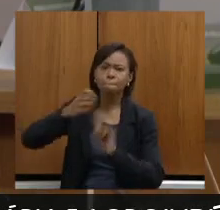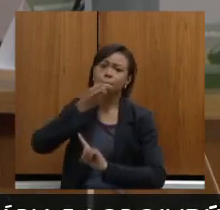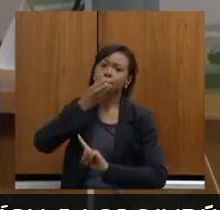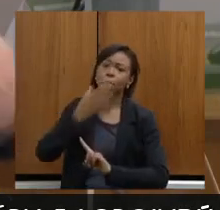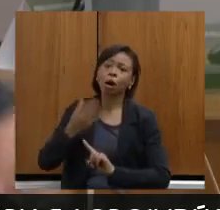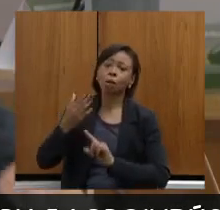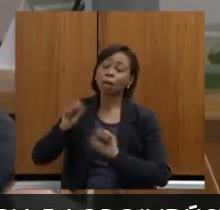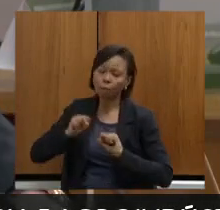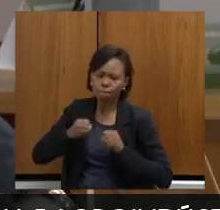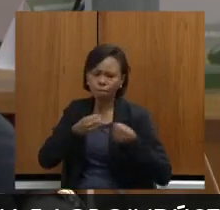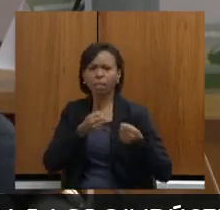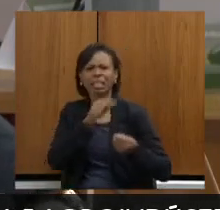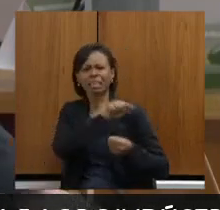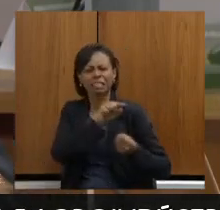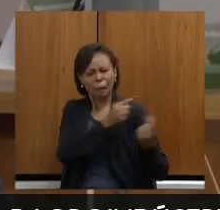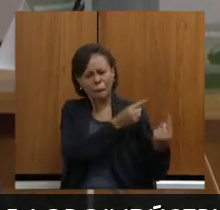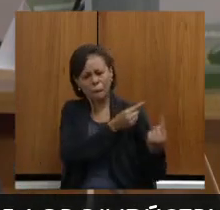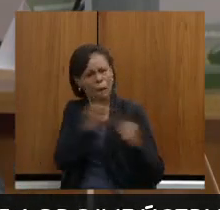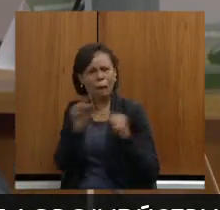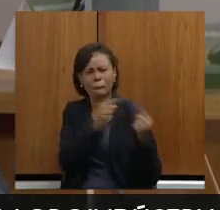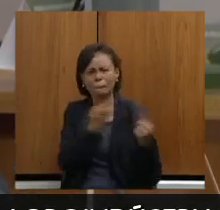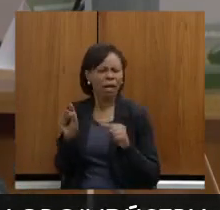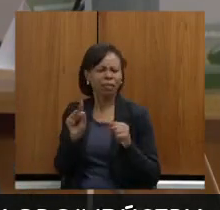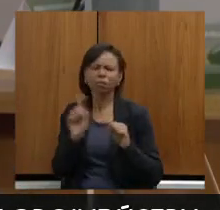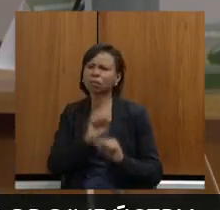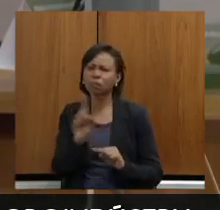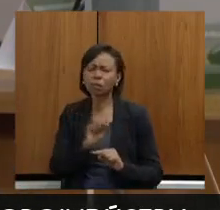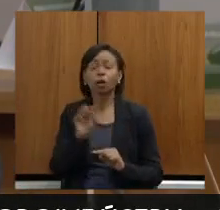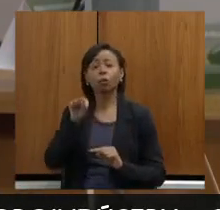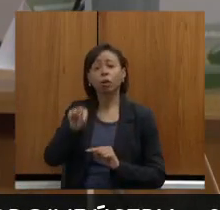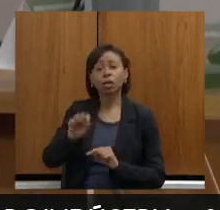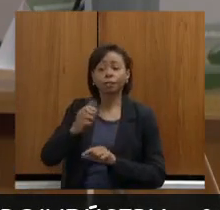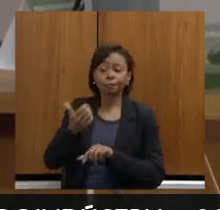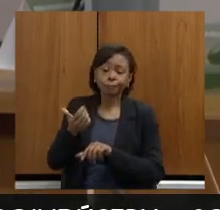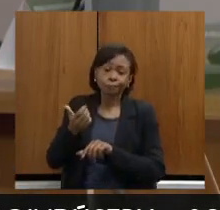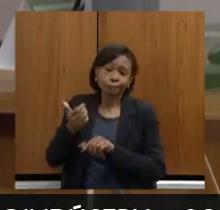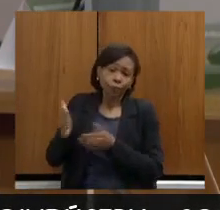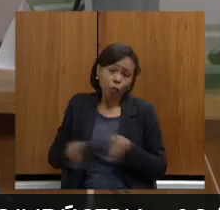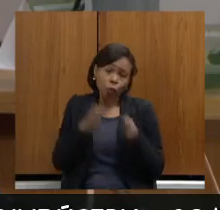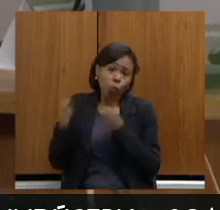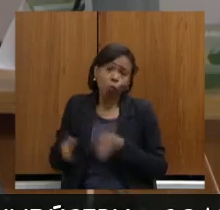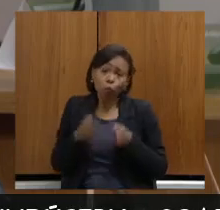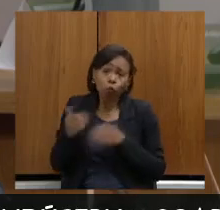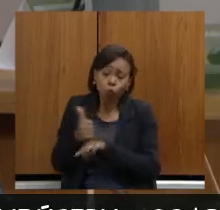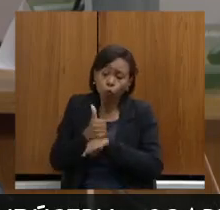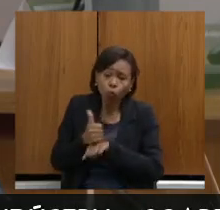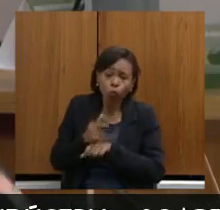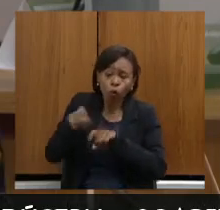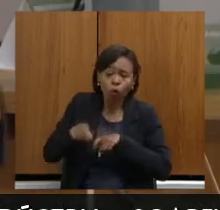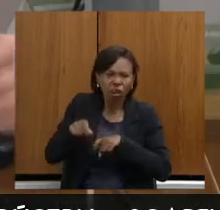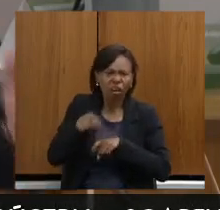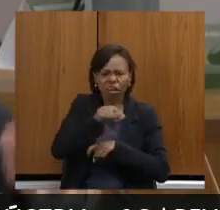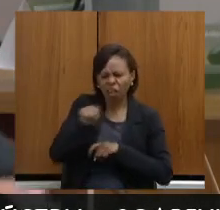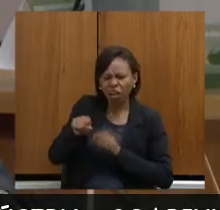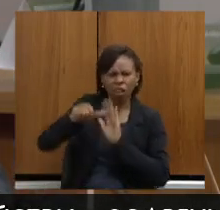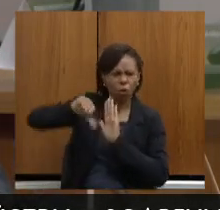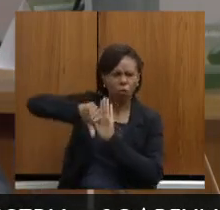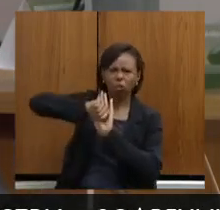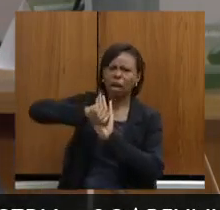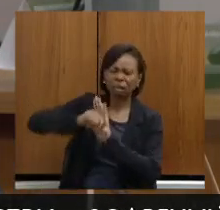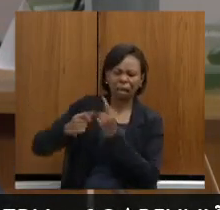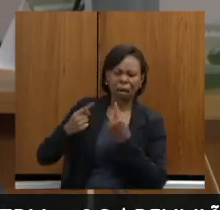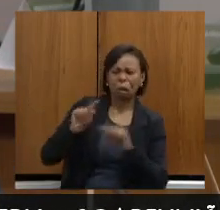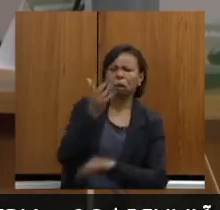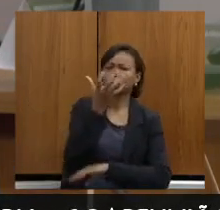desses ataques cada vez mais constantes colocando o nosso produtor rural como um criminoso como aquele que